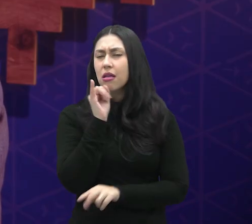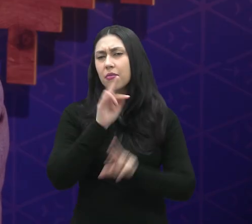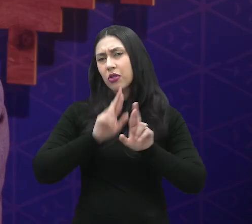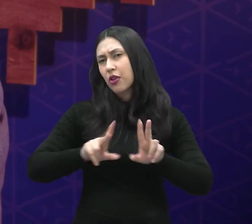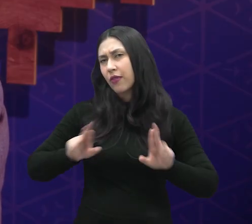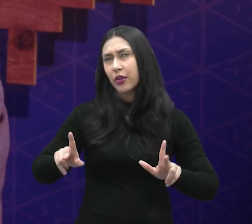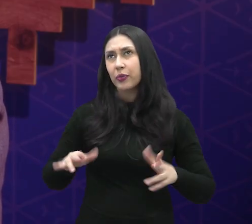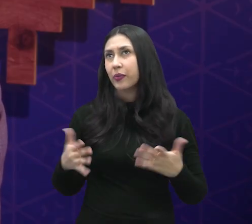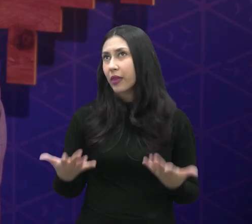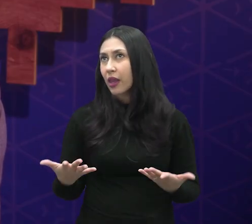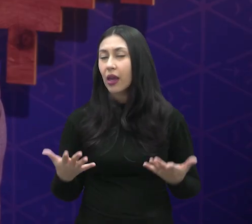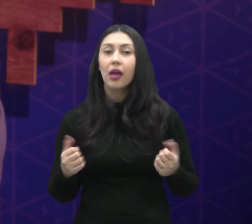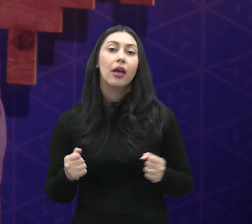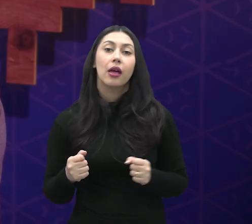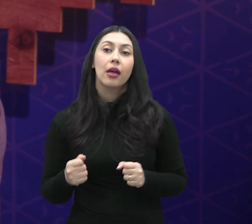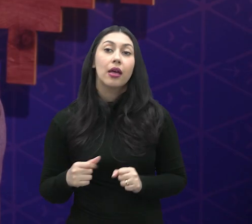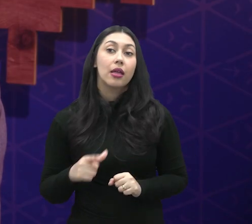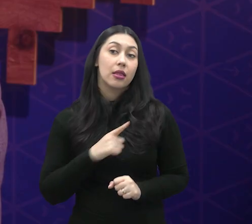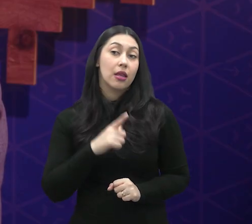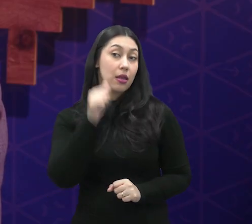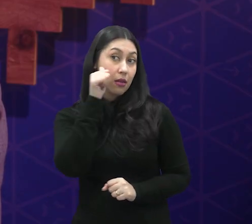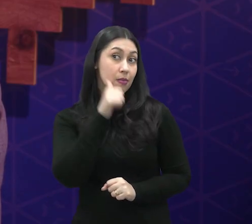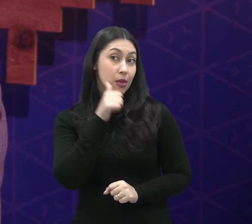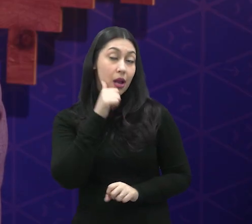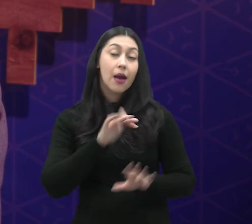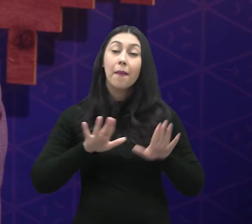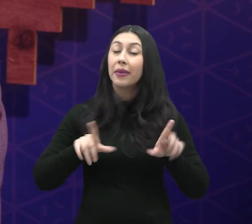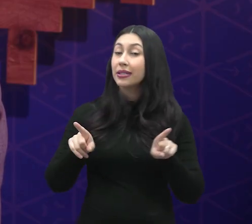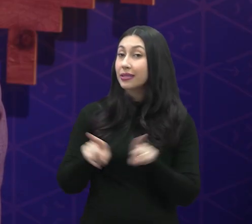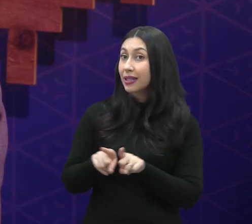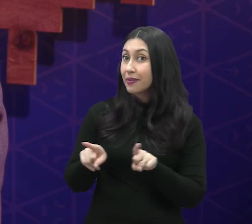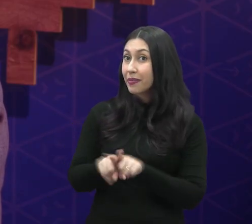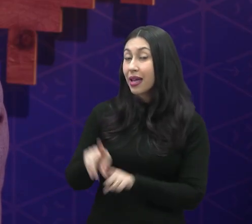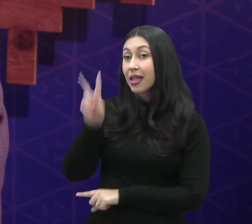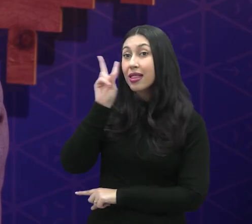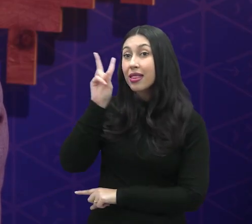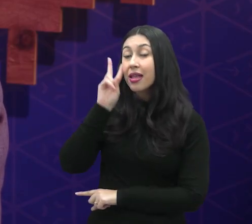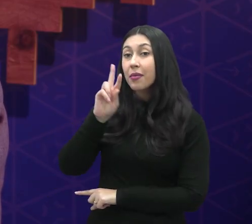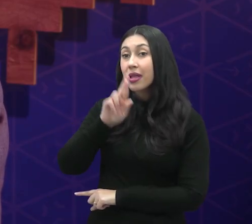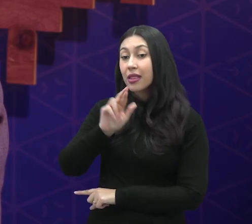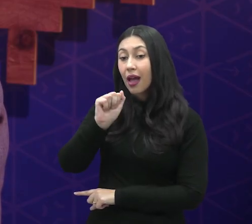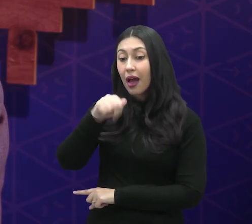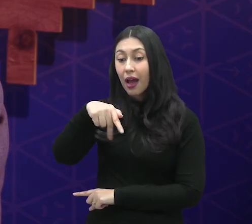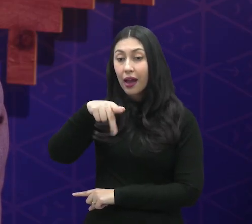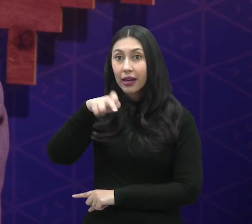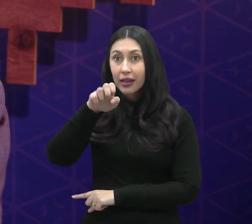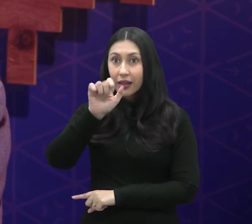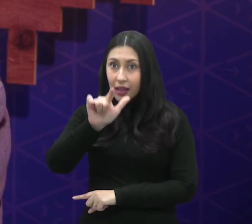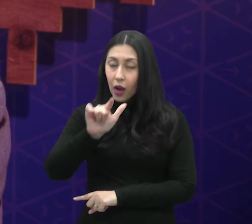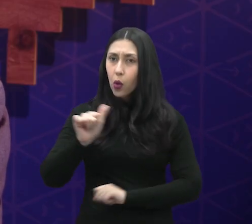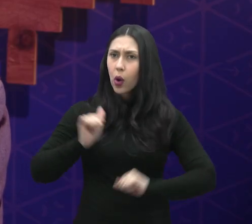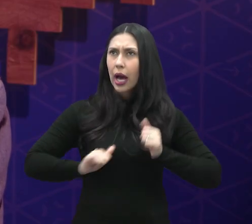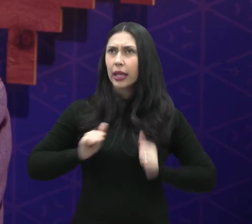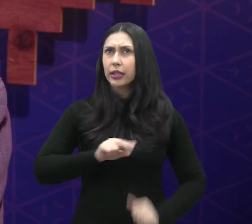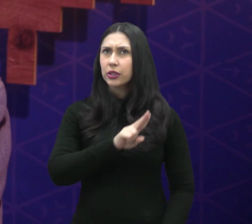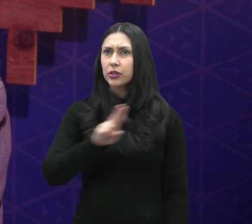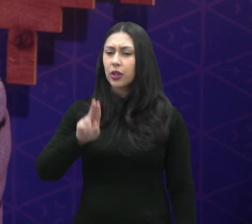pode, por exemplo, a gente falou sobre a questão das mulheres, a gente pode lembrar da Raquel, feita pela atriz